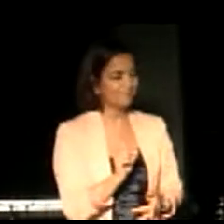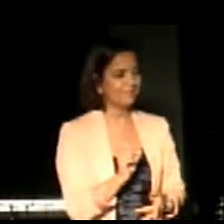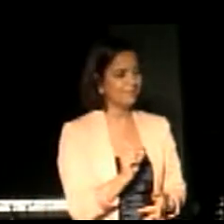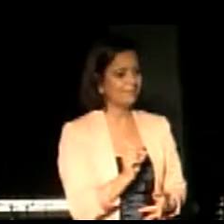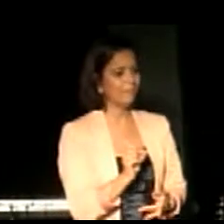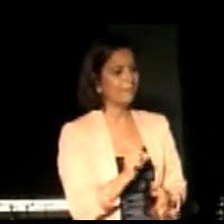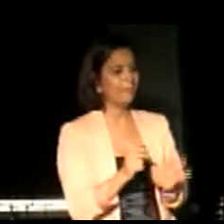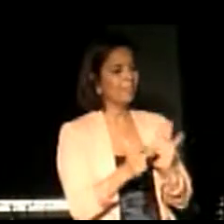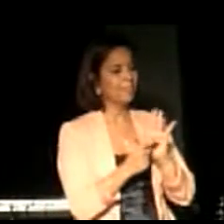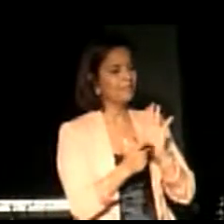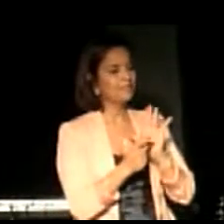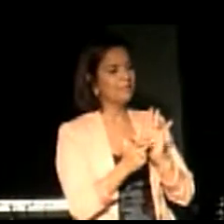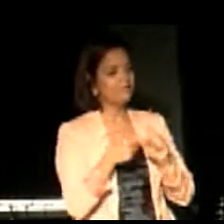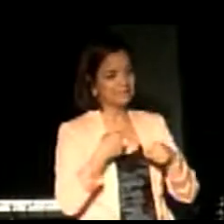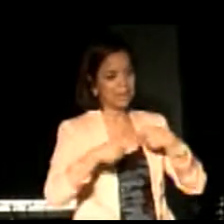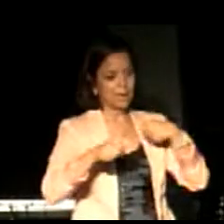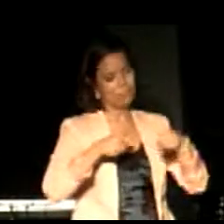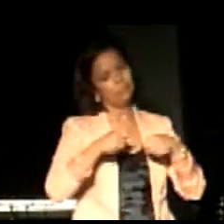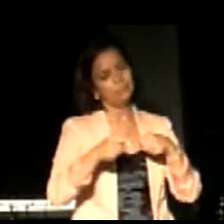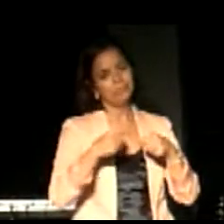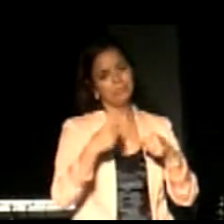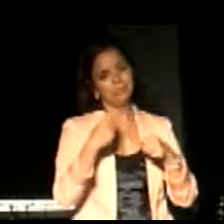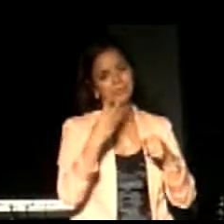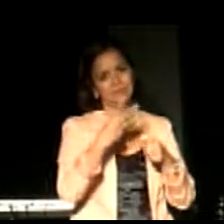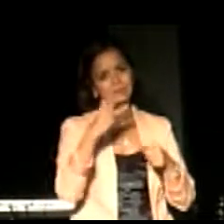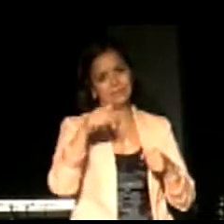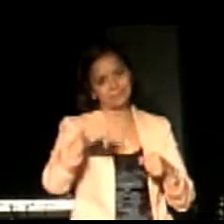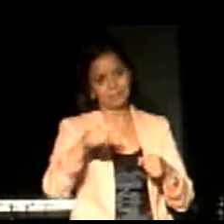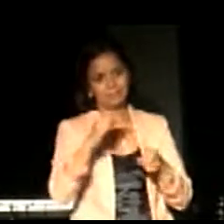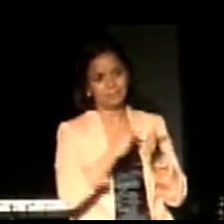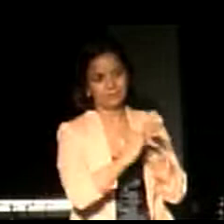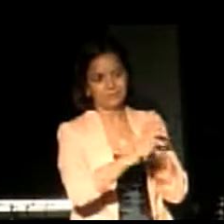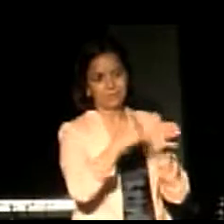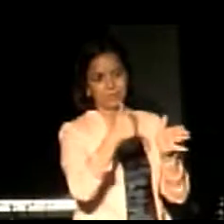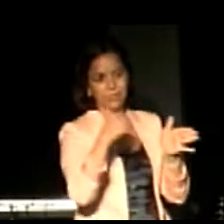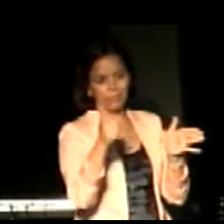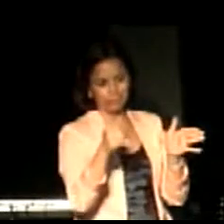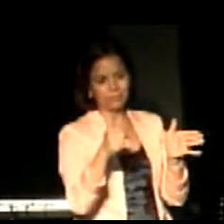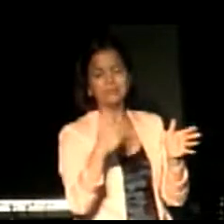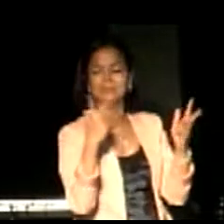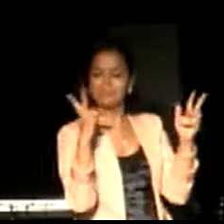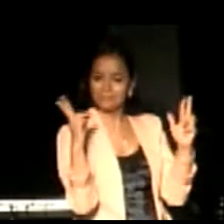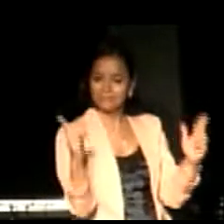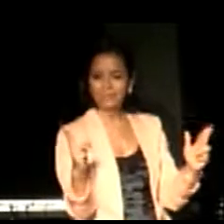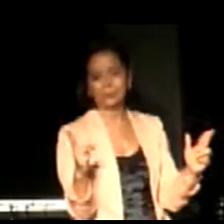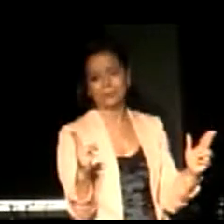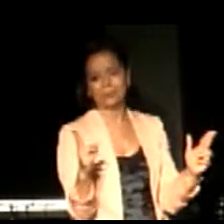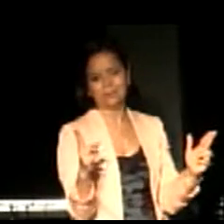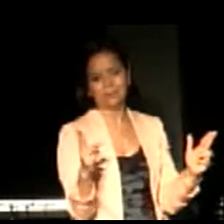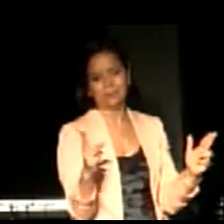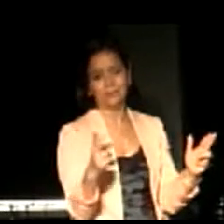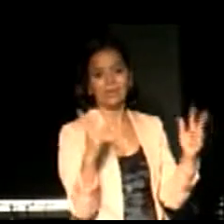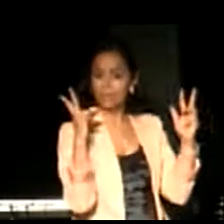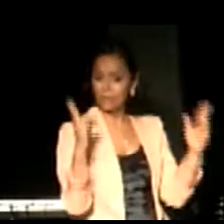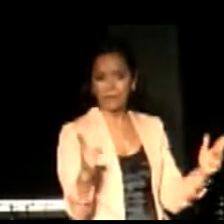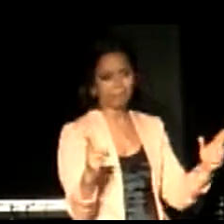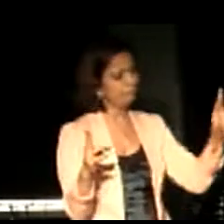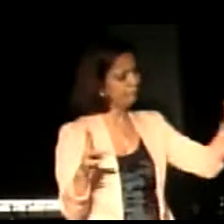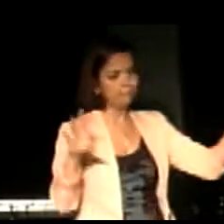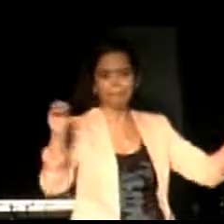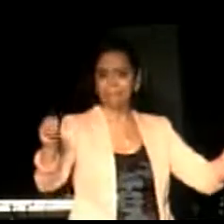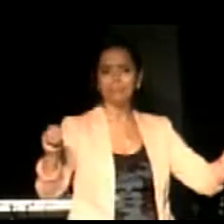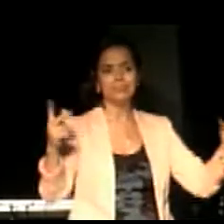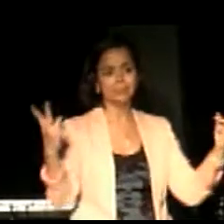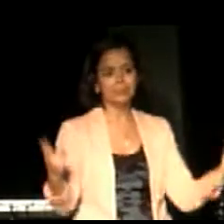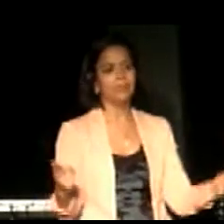citou, na verdade, o Salmo 37:11. Se você for para o Salmo 37:11, e você vai ler isto lá: